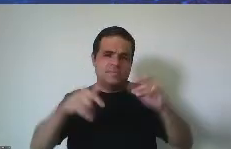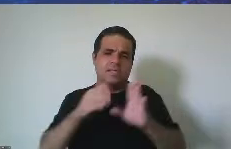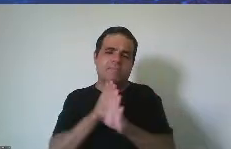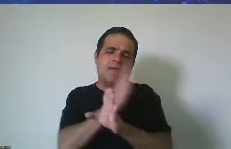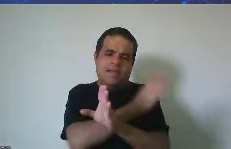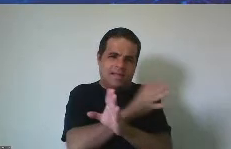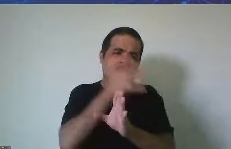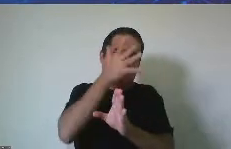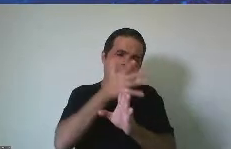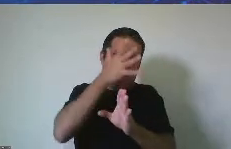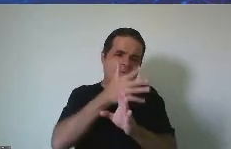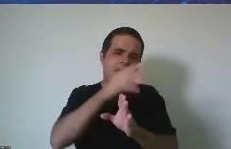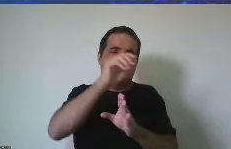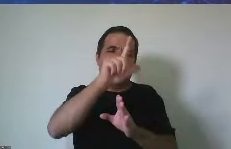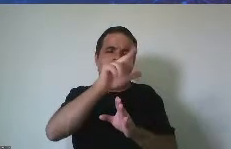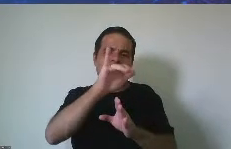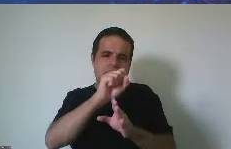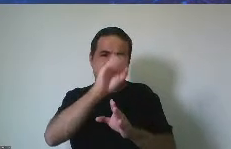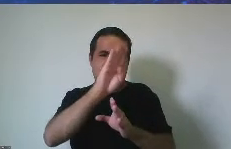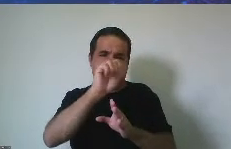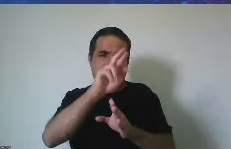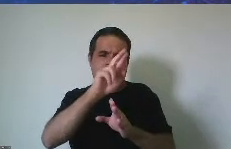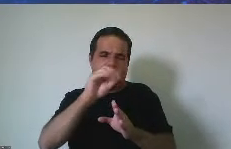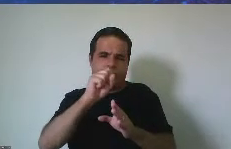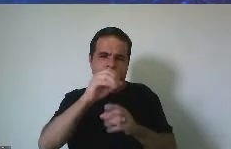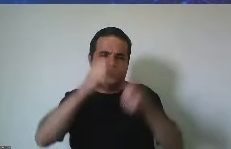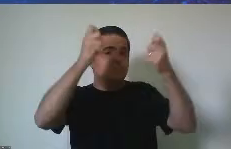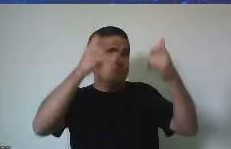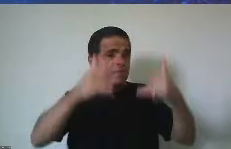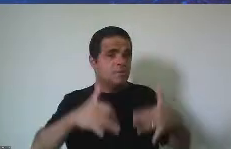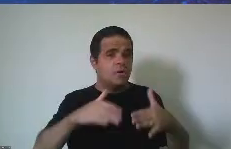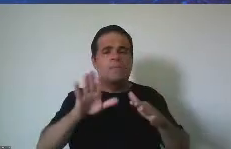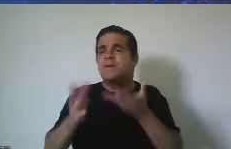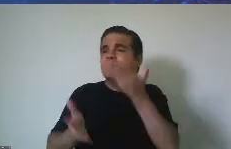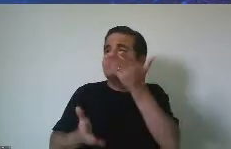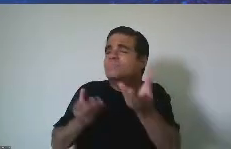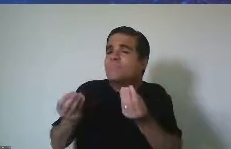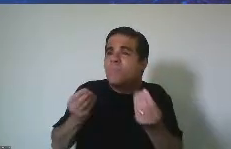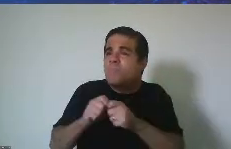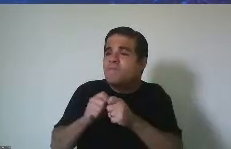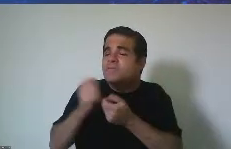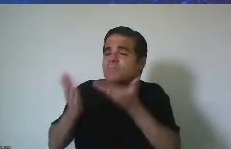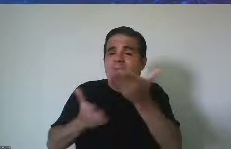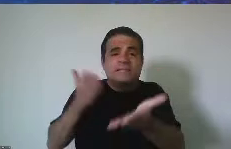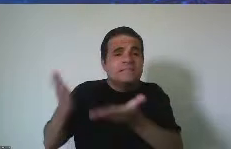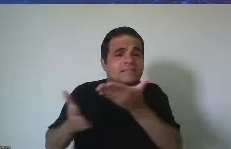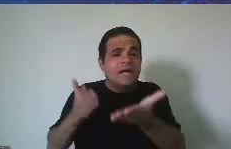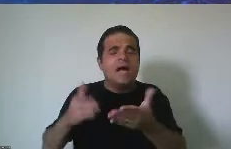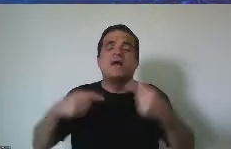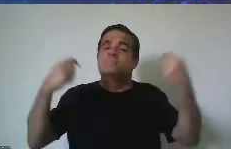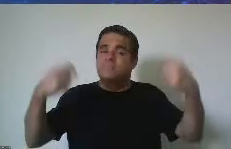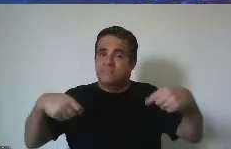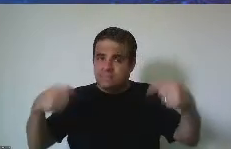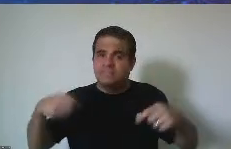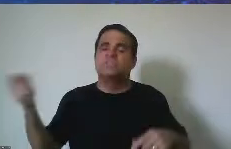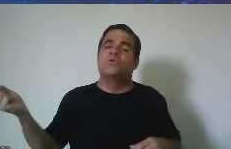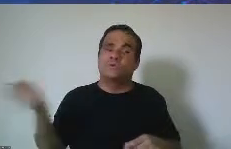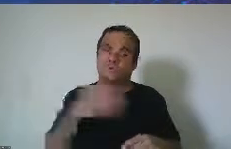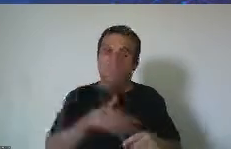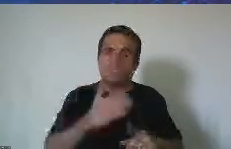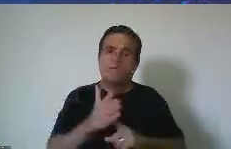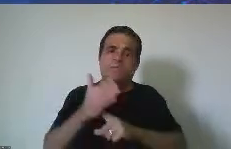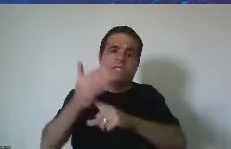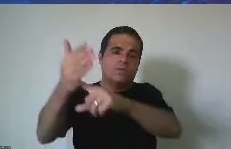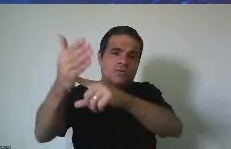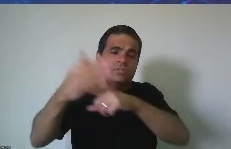Luiz Barroso agora como que a gente vai lidar com tudo isso a gente vai precisar de inovação tecnológica